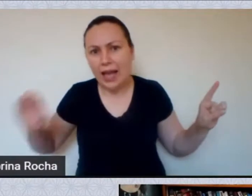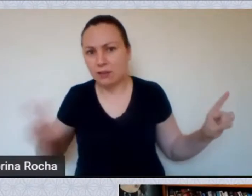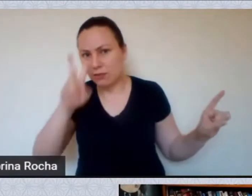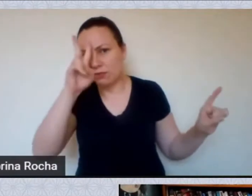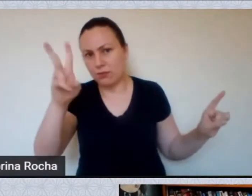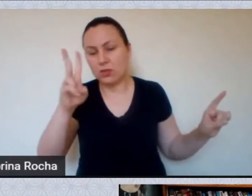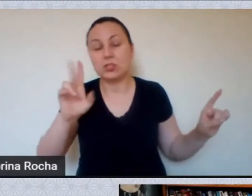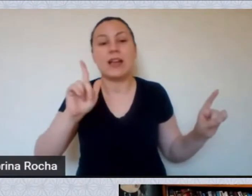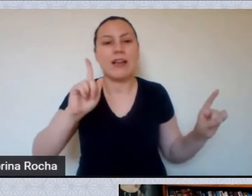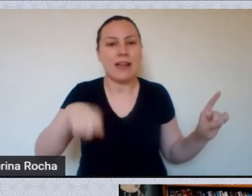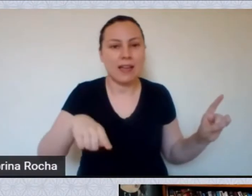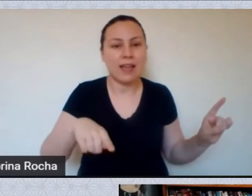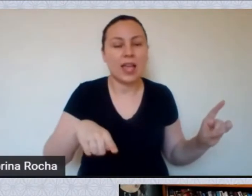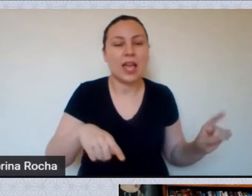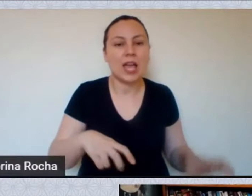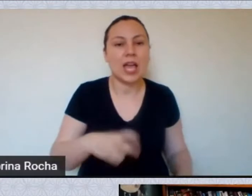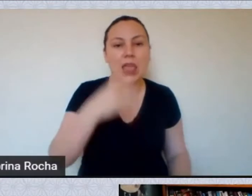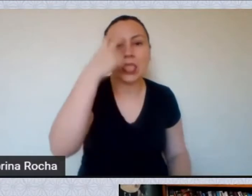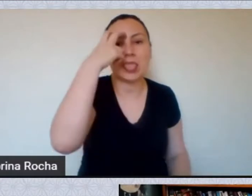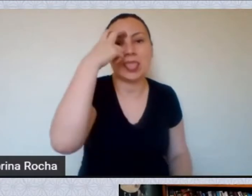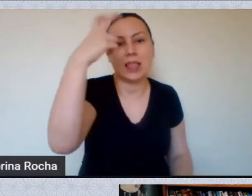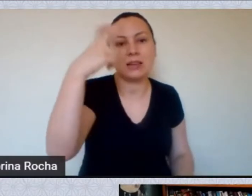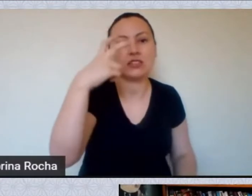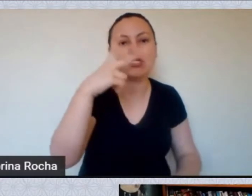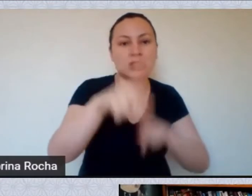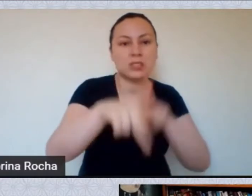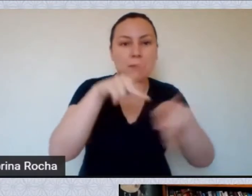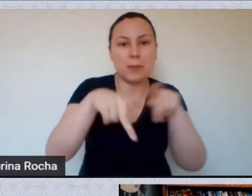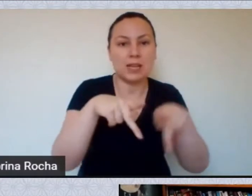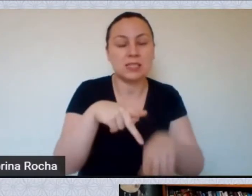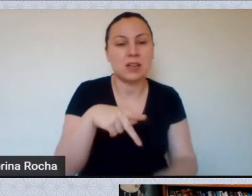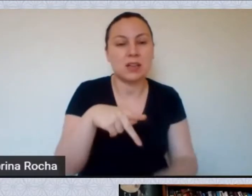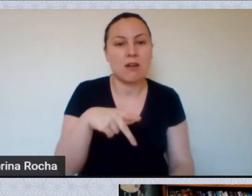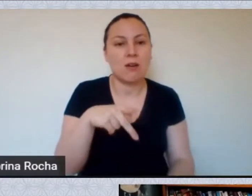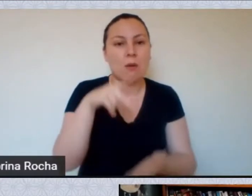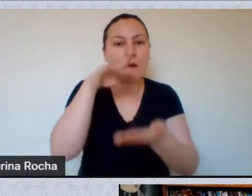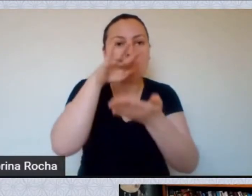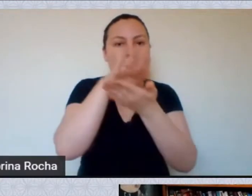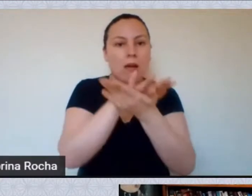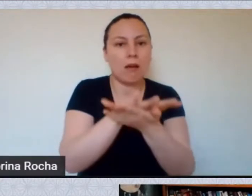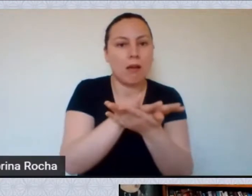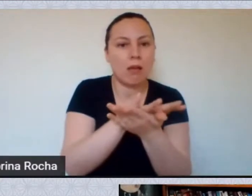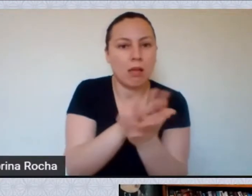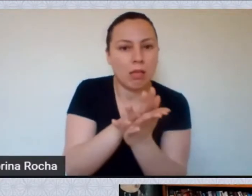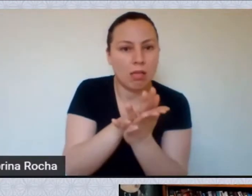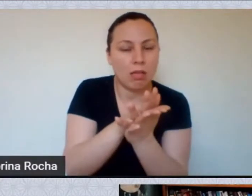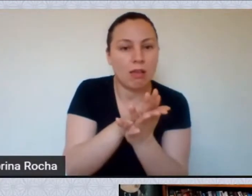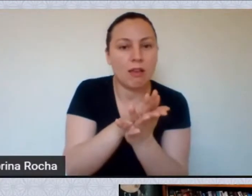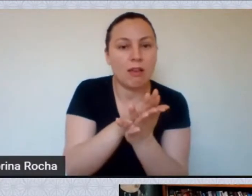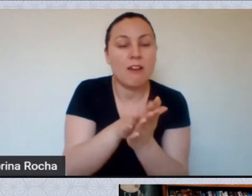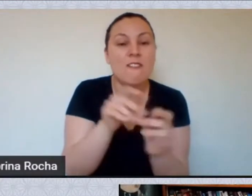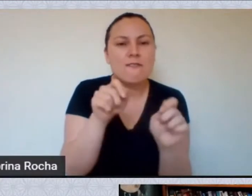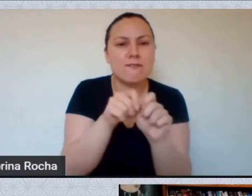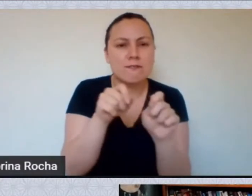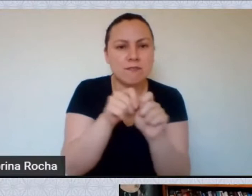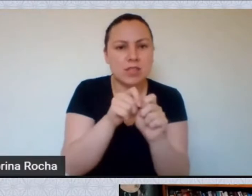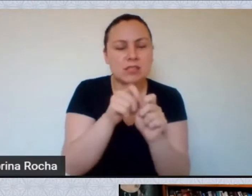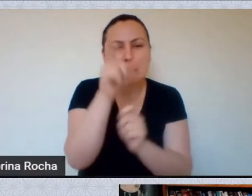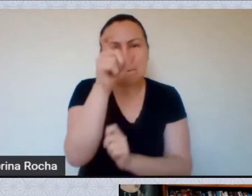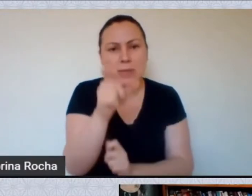a intelectualidade da população. É você fazer com que as pessoas fiquem confusas sobre o que é